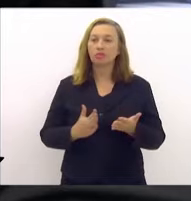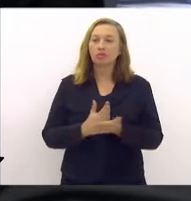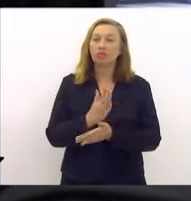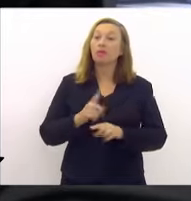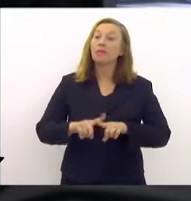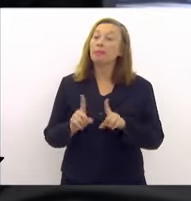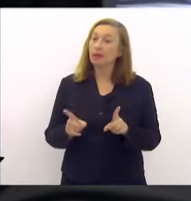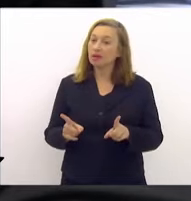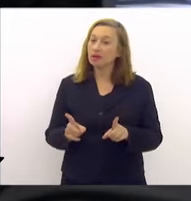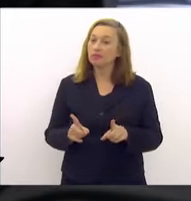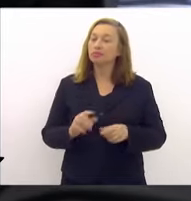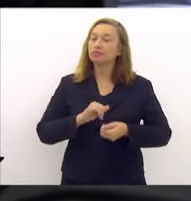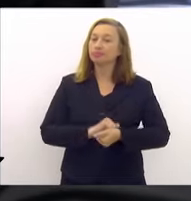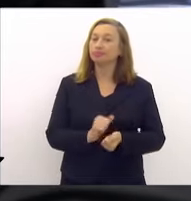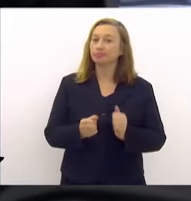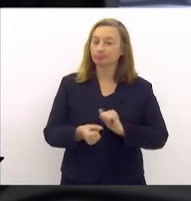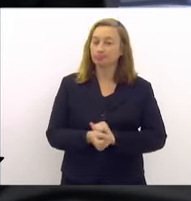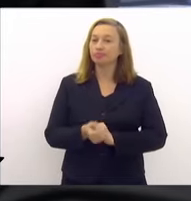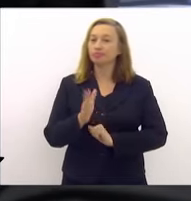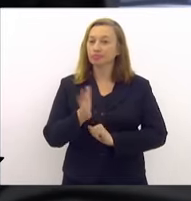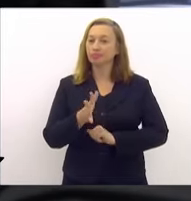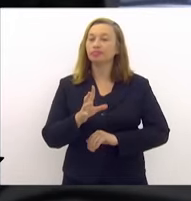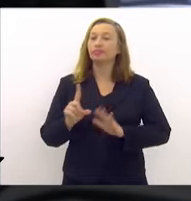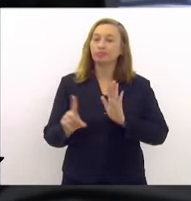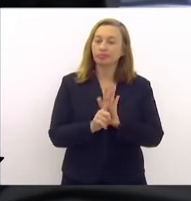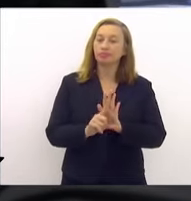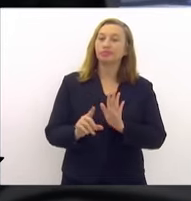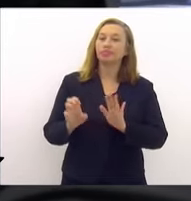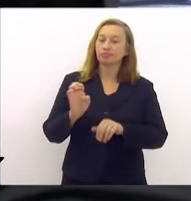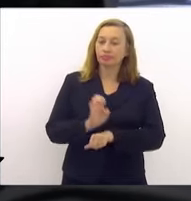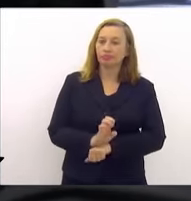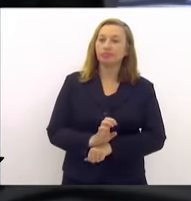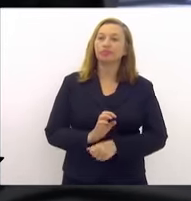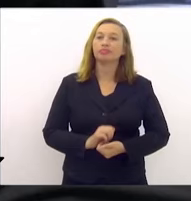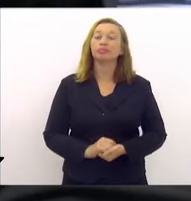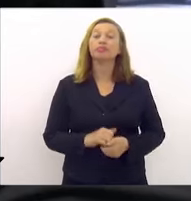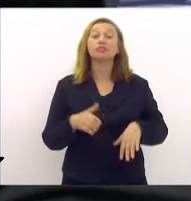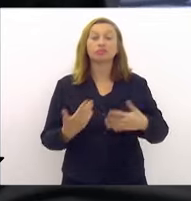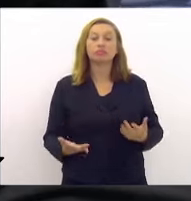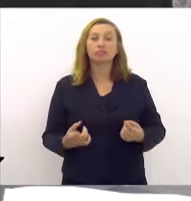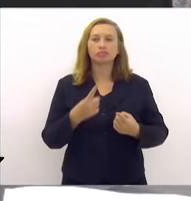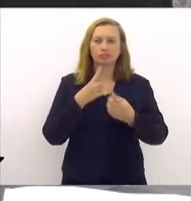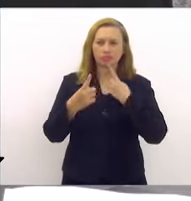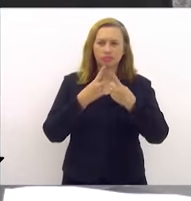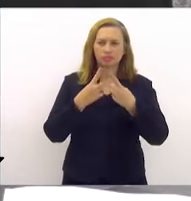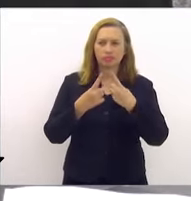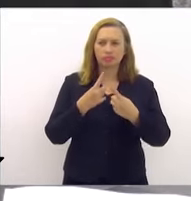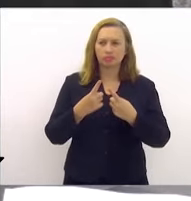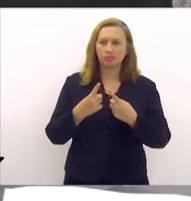mas adequando, né, já então, a lei estadual existente. Já que houve a discussão de Vossa Excelência com o autor, eu